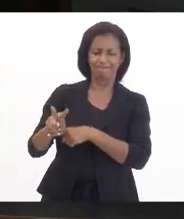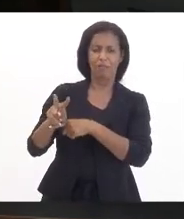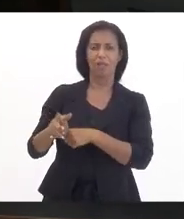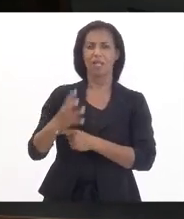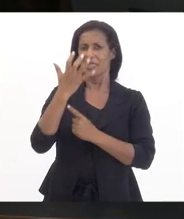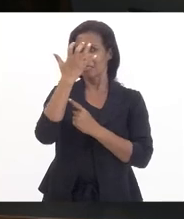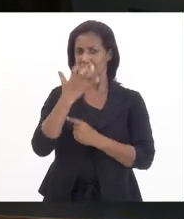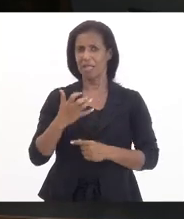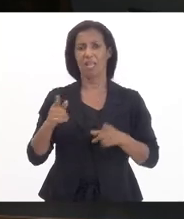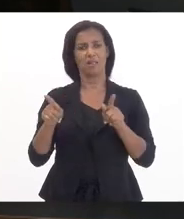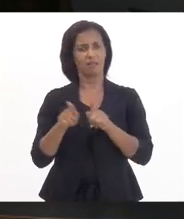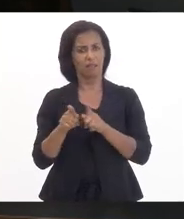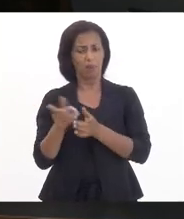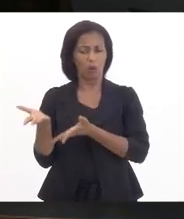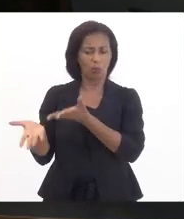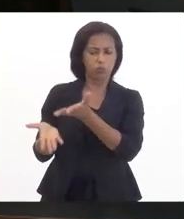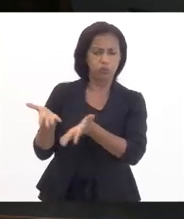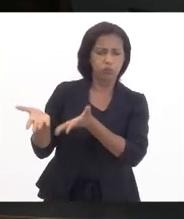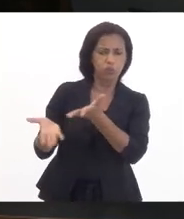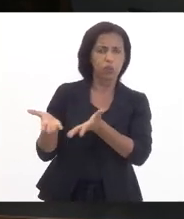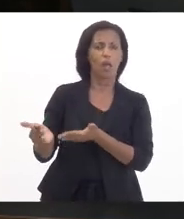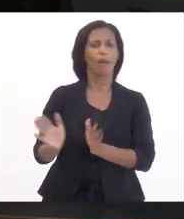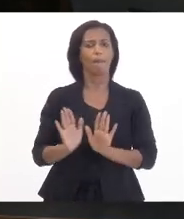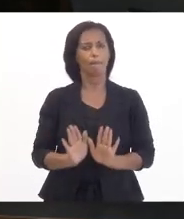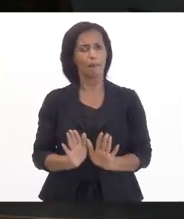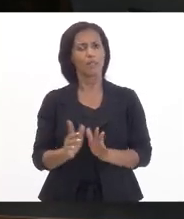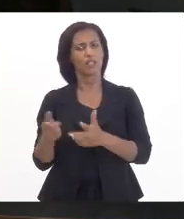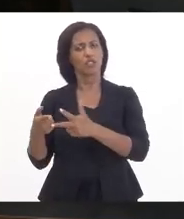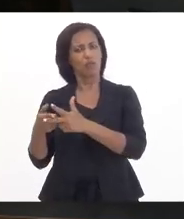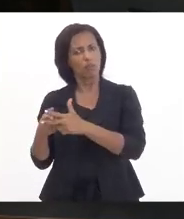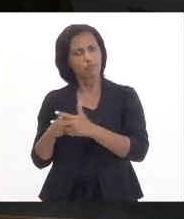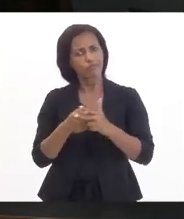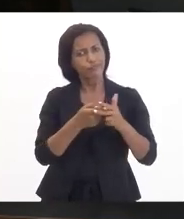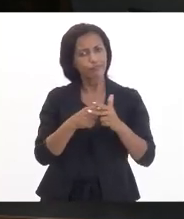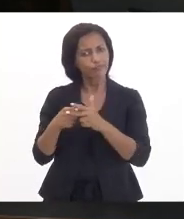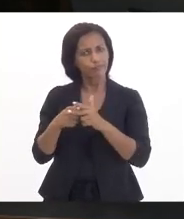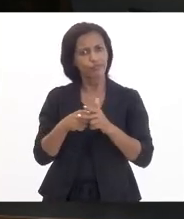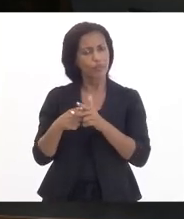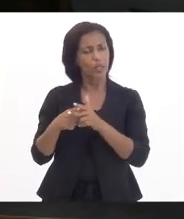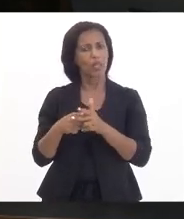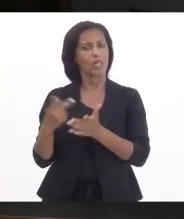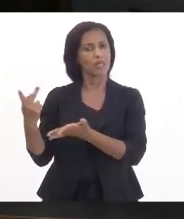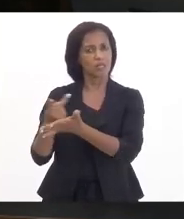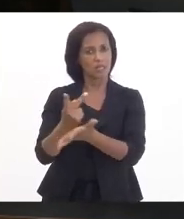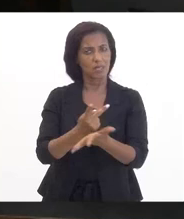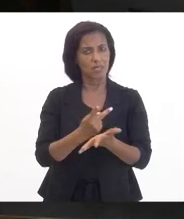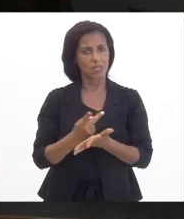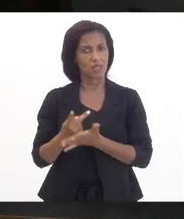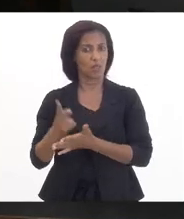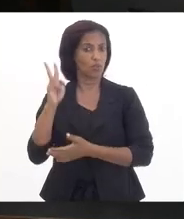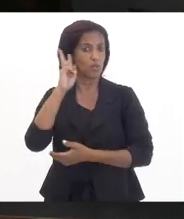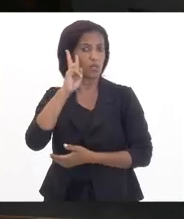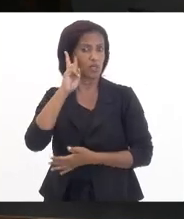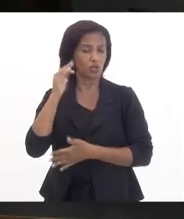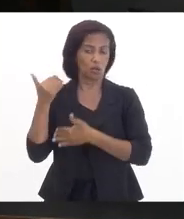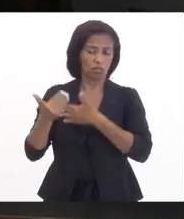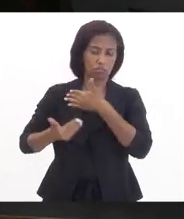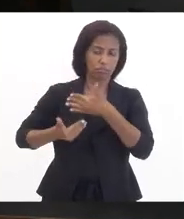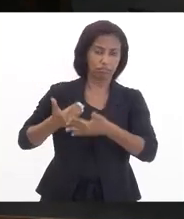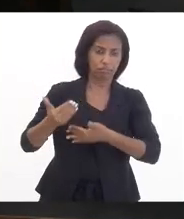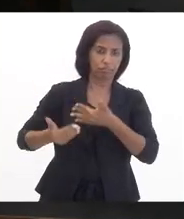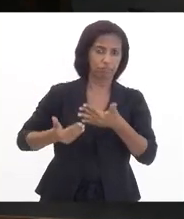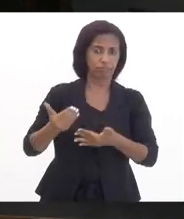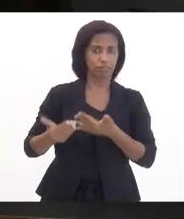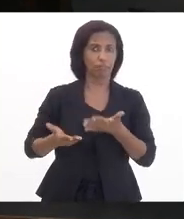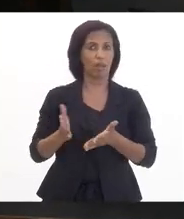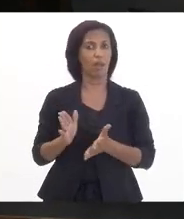séria para a educação, mas aos poucos a gente vai corrigindo esses déficits históricos sem